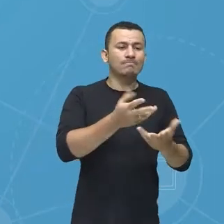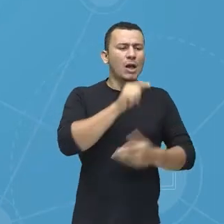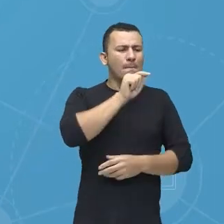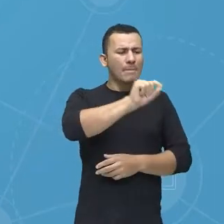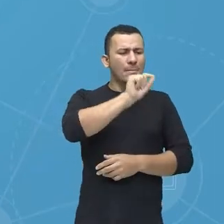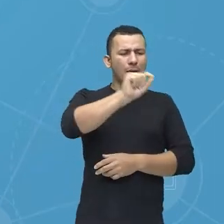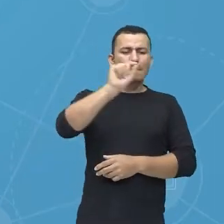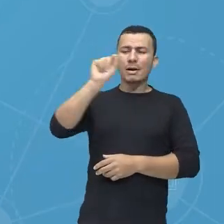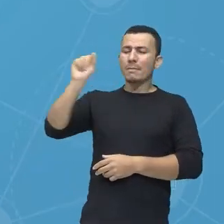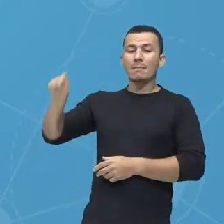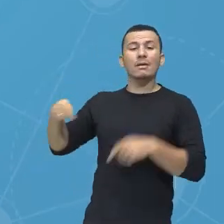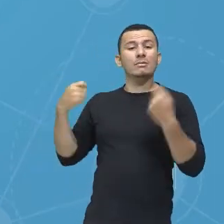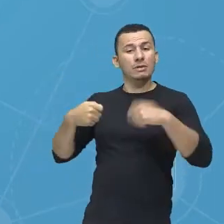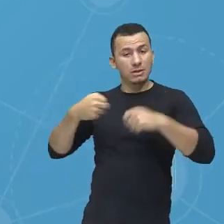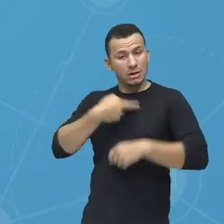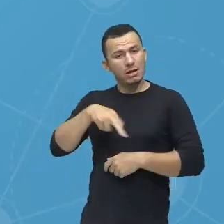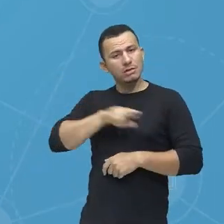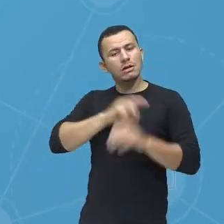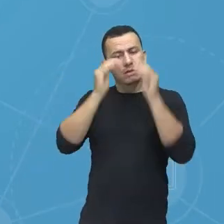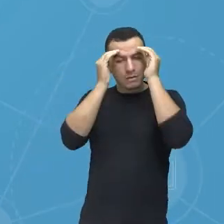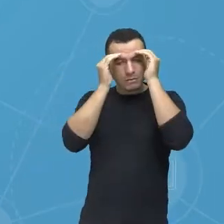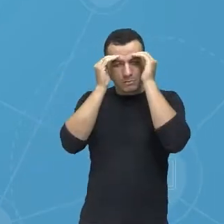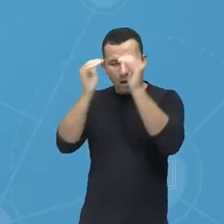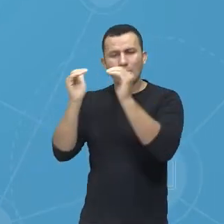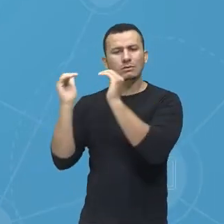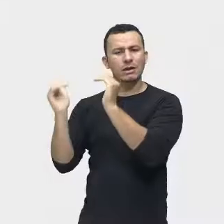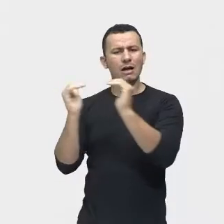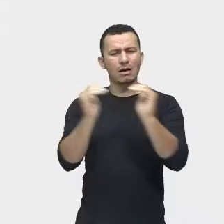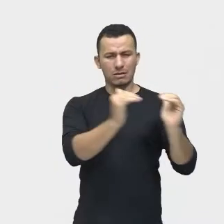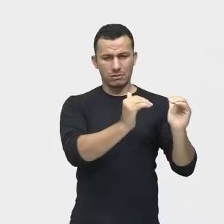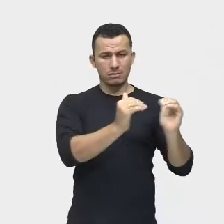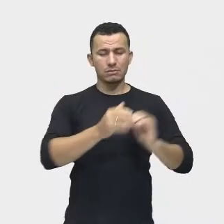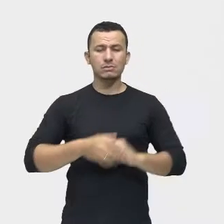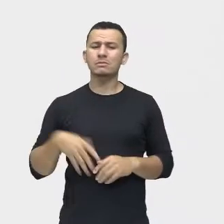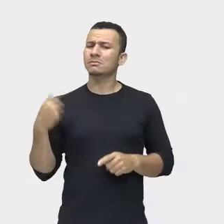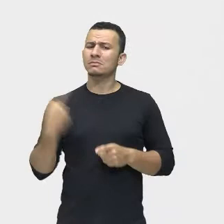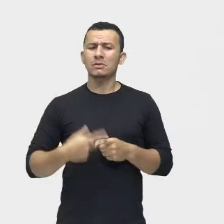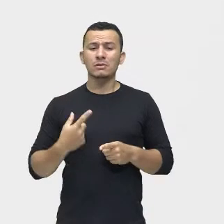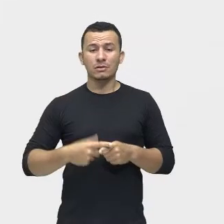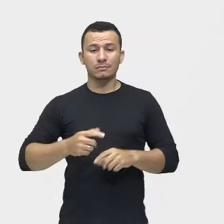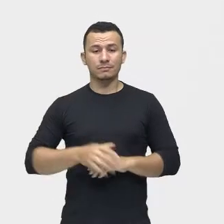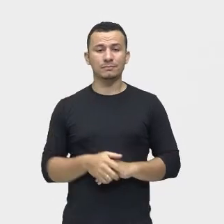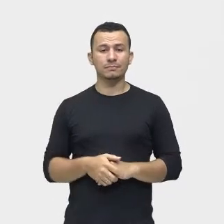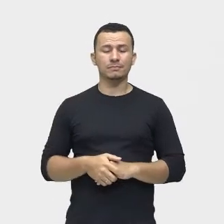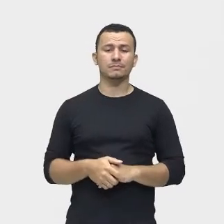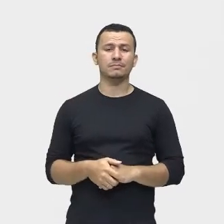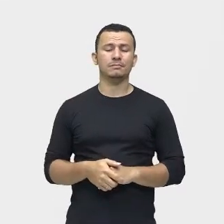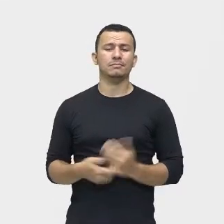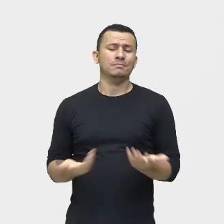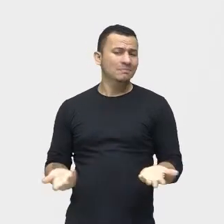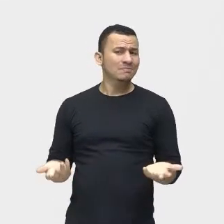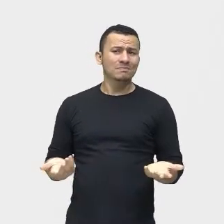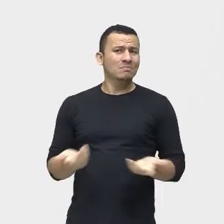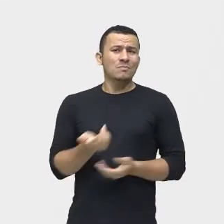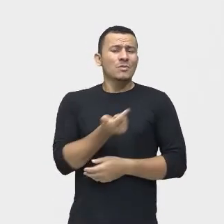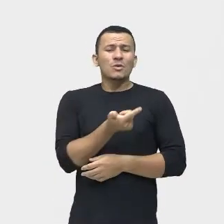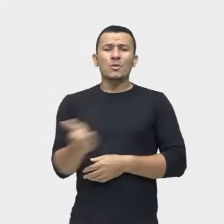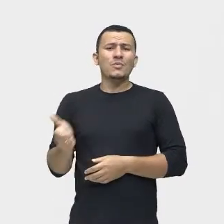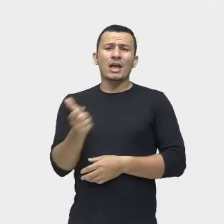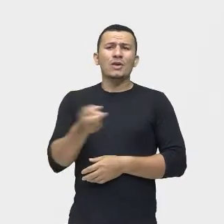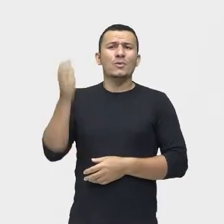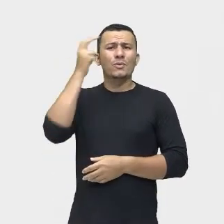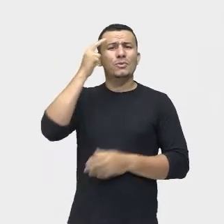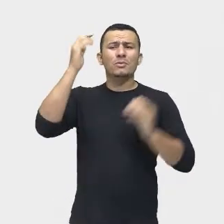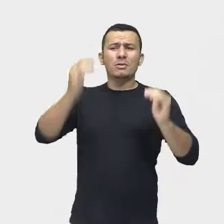devem ser respeitadas. Vamos adiante? Por quê? Não existe cultura